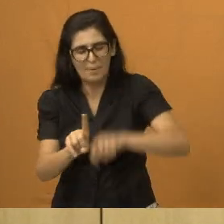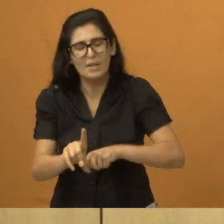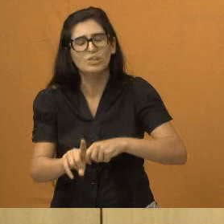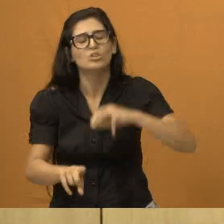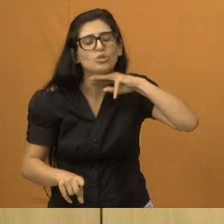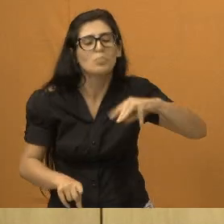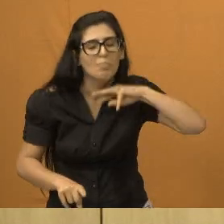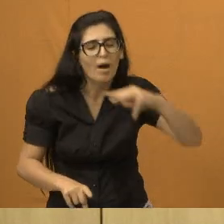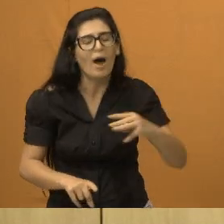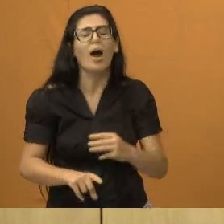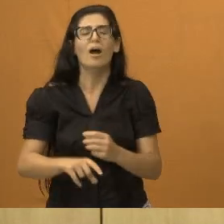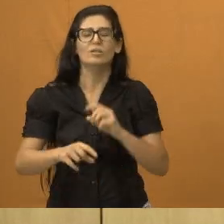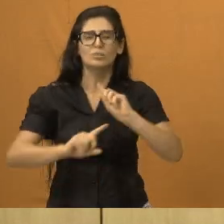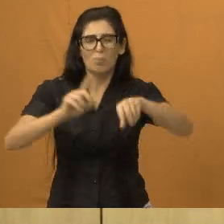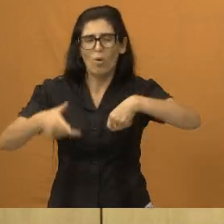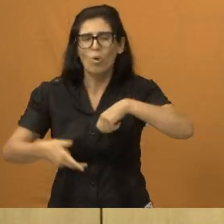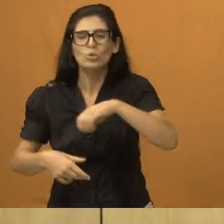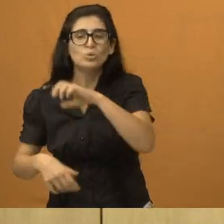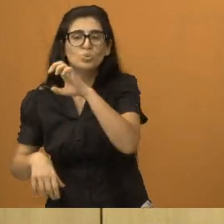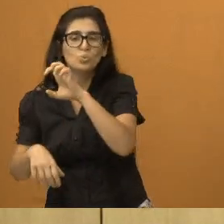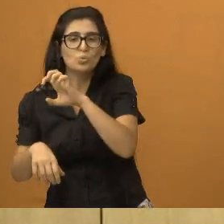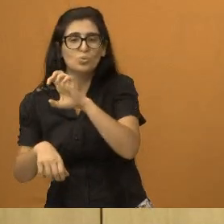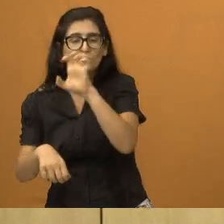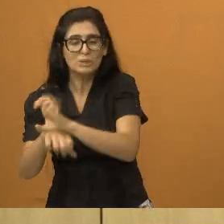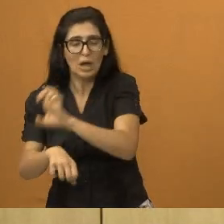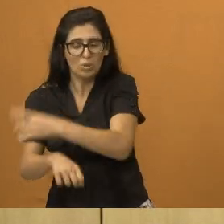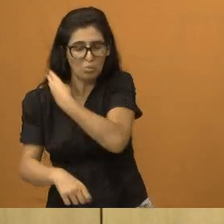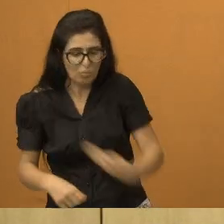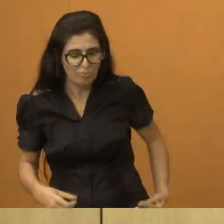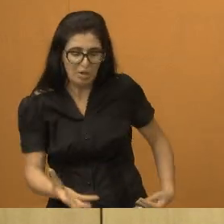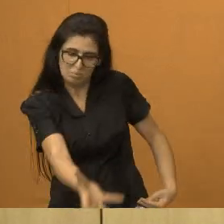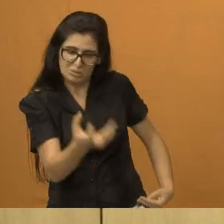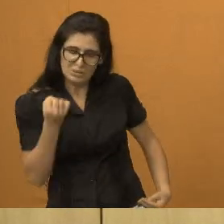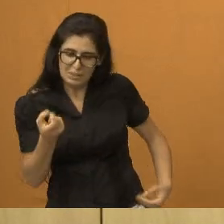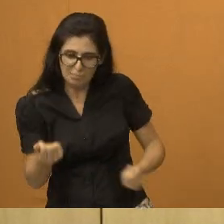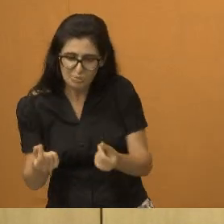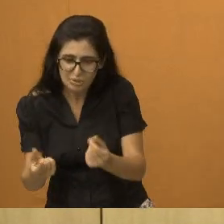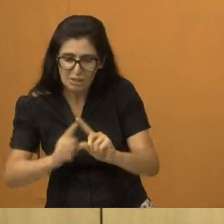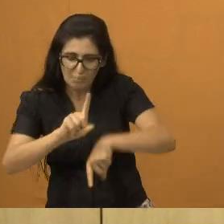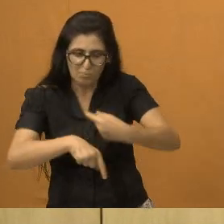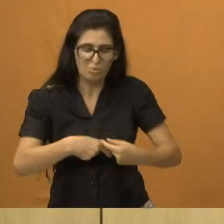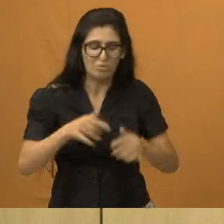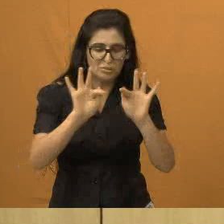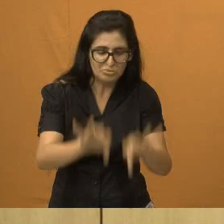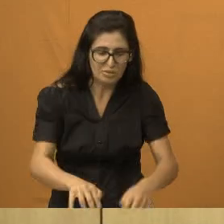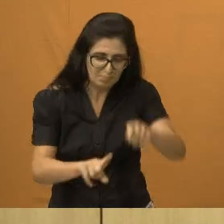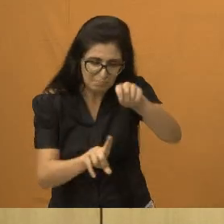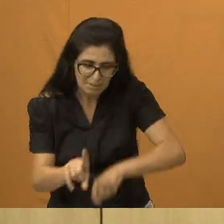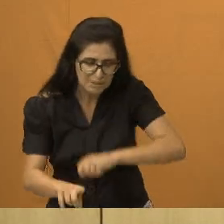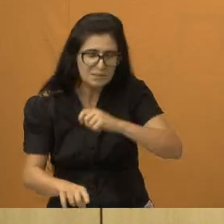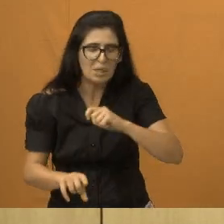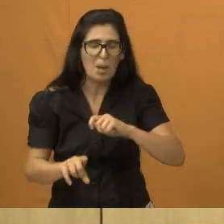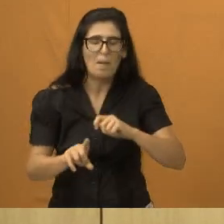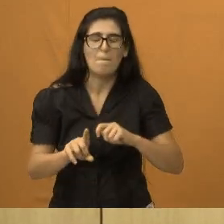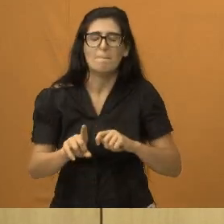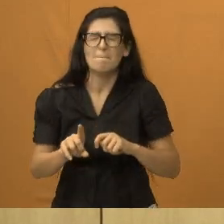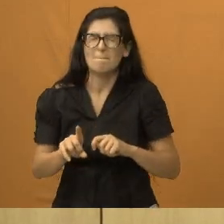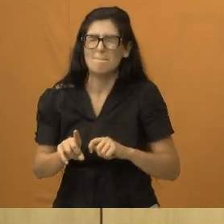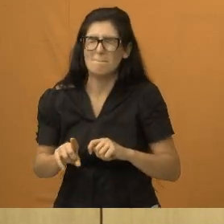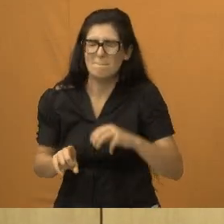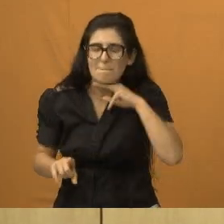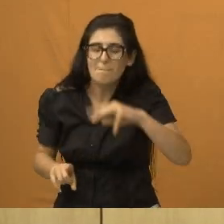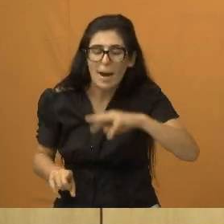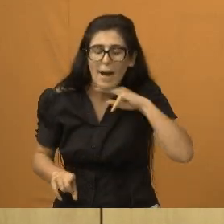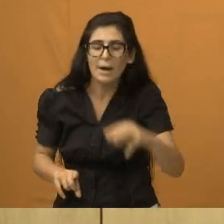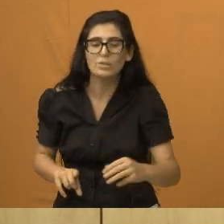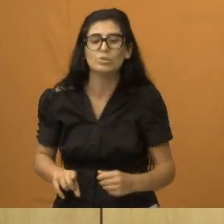Estado fez todo o recebimento, só a partir do final de março que ele é liberado aí para a parte que cabe aos municípios.